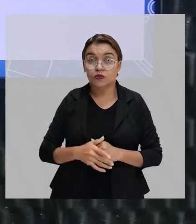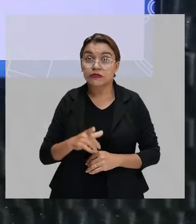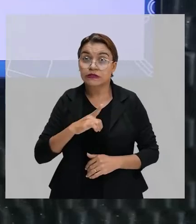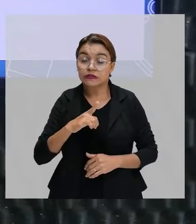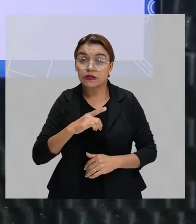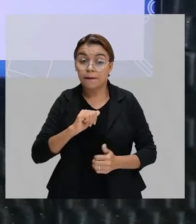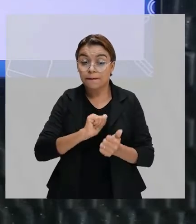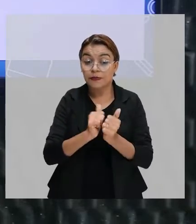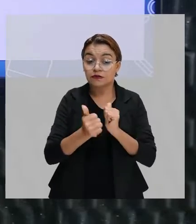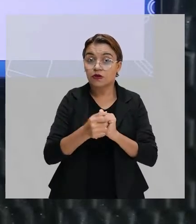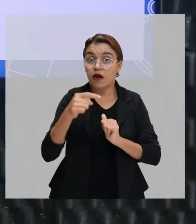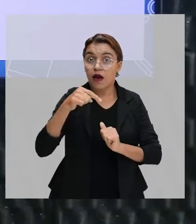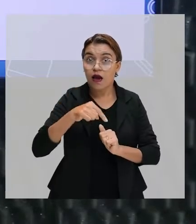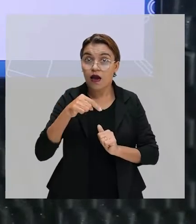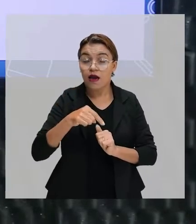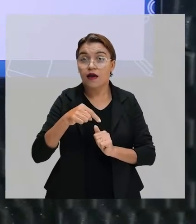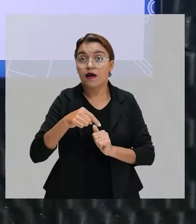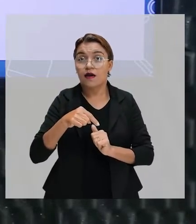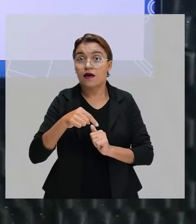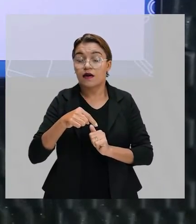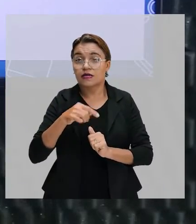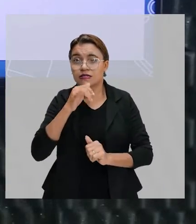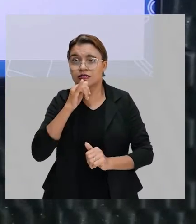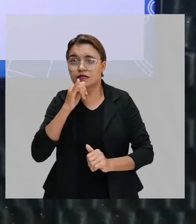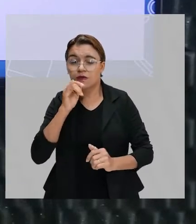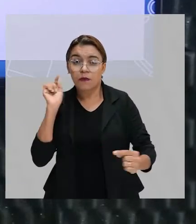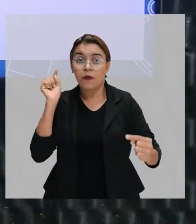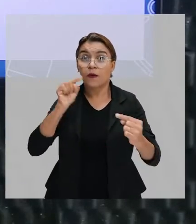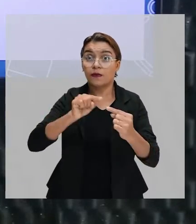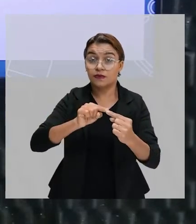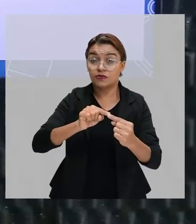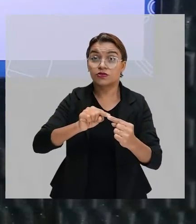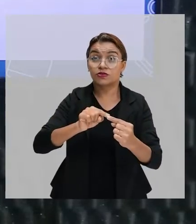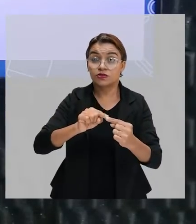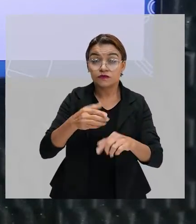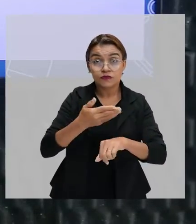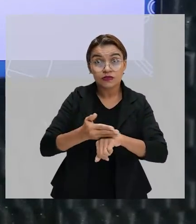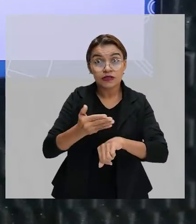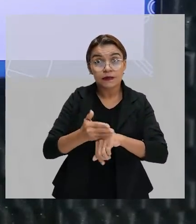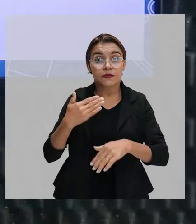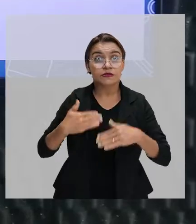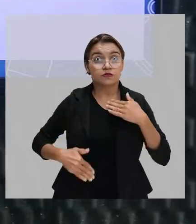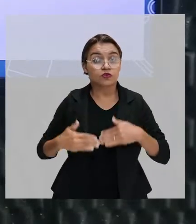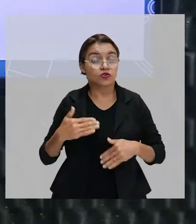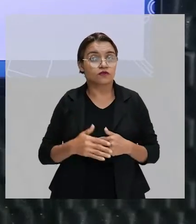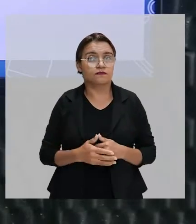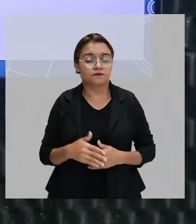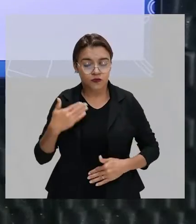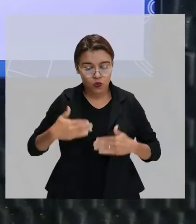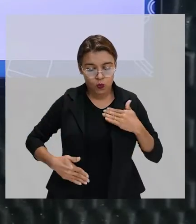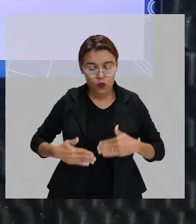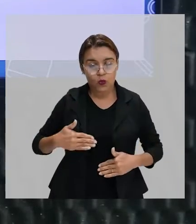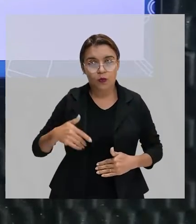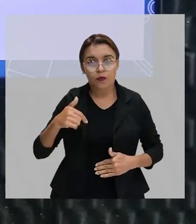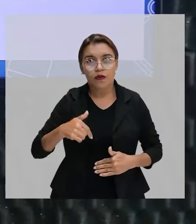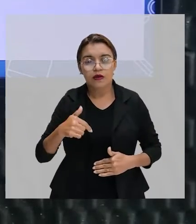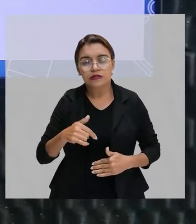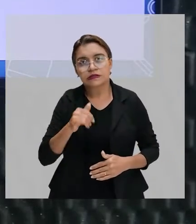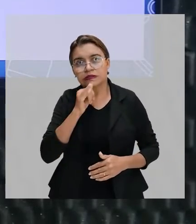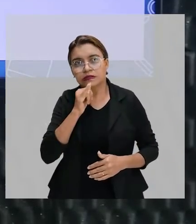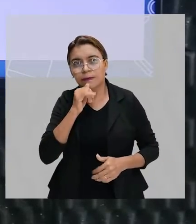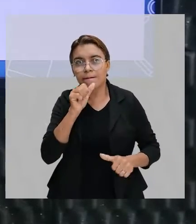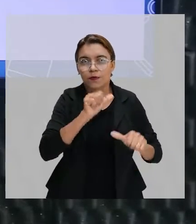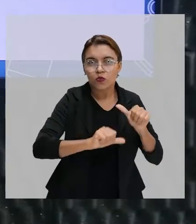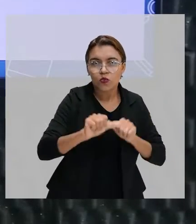adaptação é o princípio da adaptação que existe dentro do treinamento esportivo o corpo quando ele sofre alguma ao